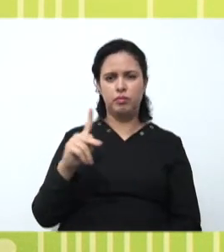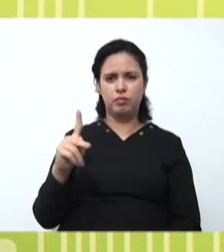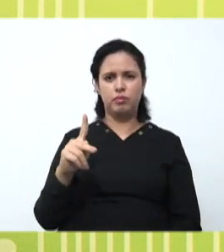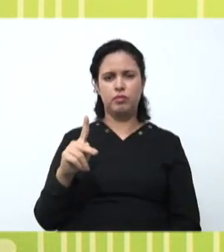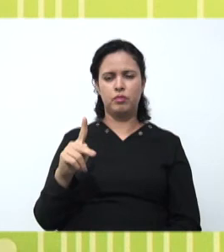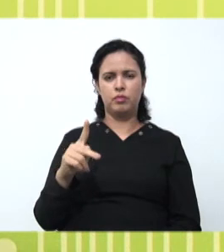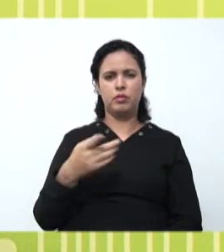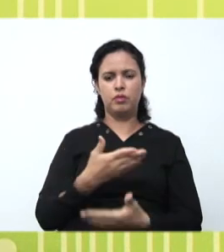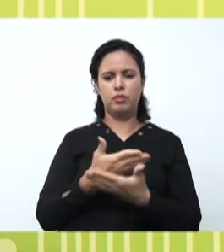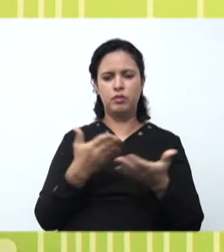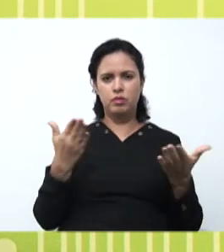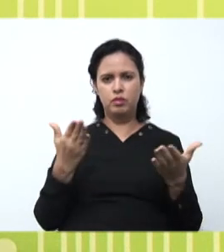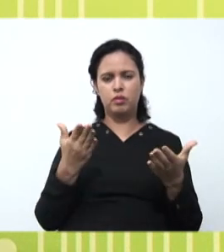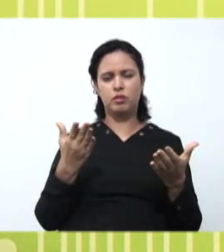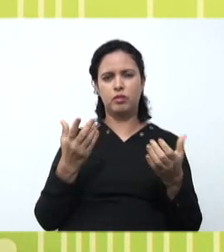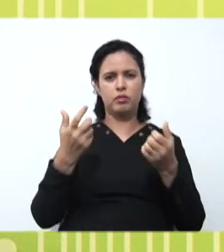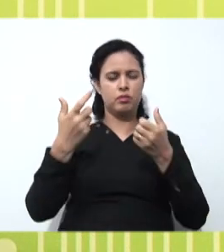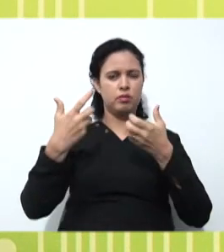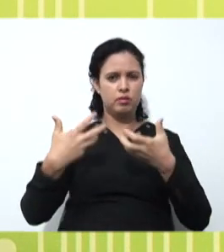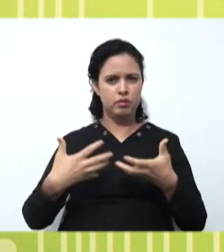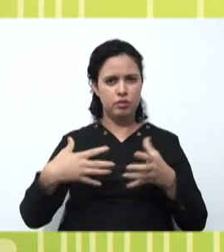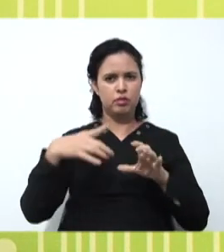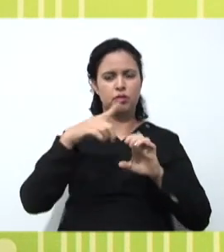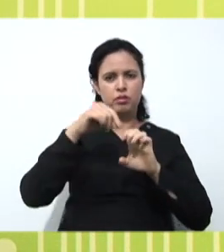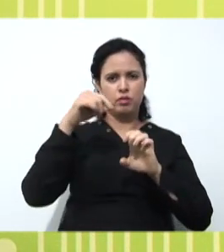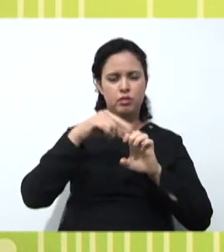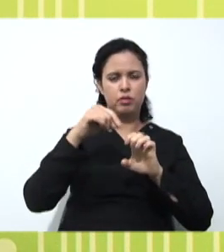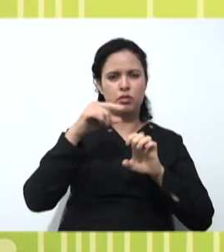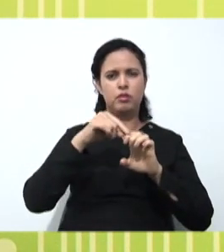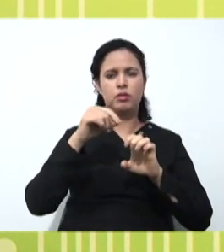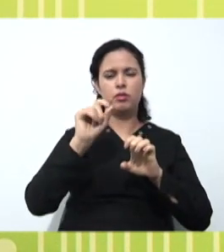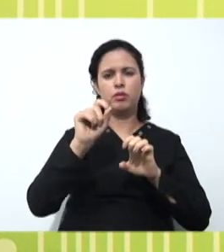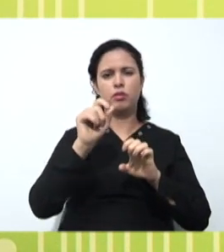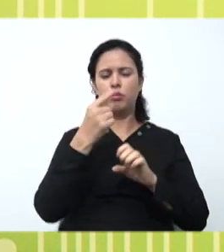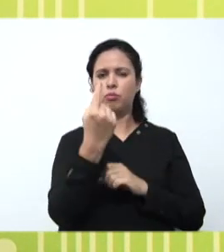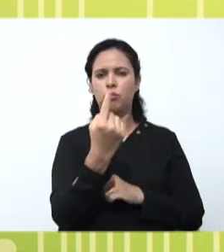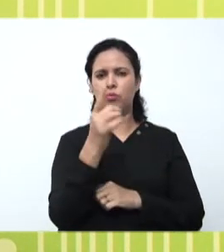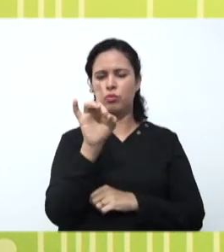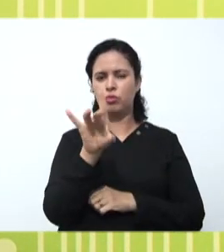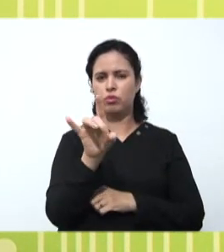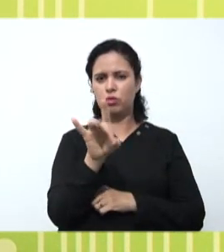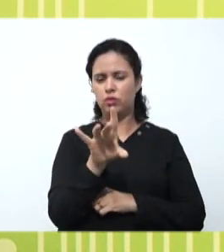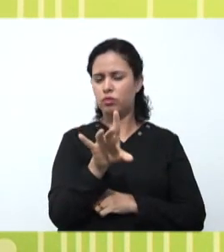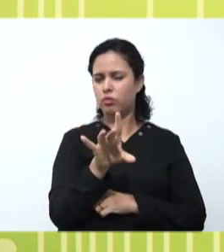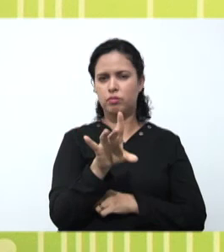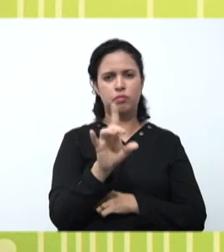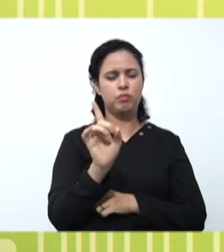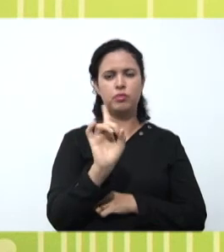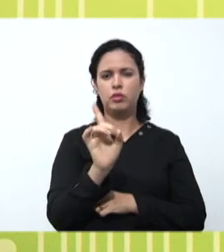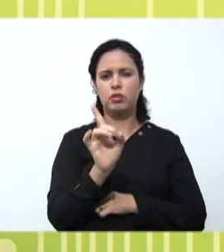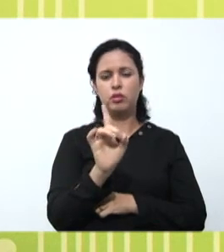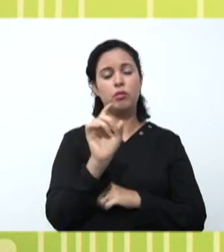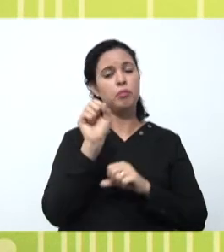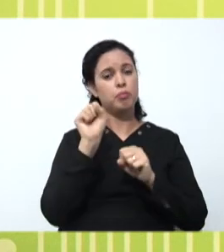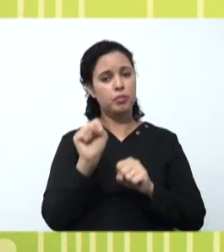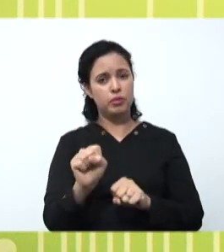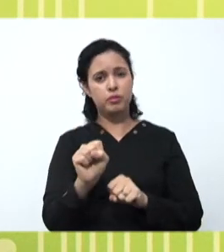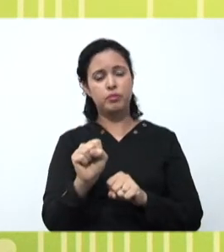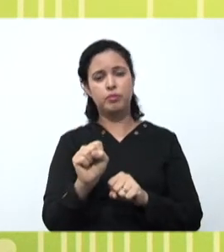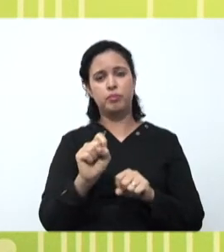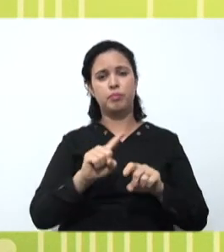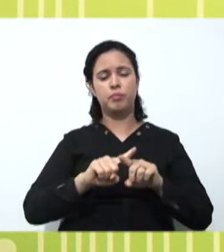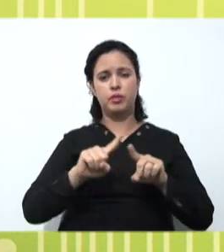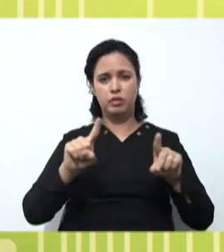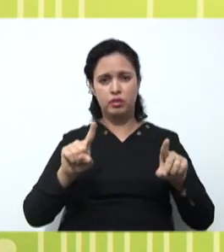aqui para vocês. A gente está falando de empreendedorismo, mas não é um empreendedor único, sozinho, que vai lá e faz e tal. Pode ser também? Pode,